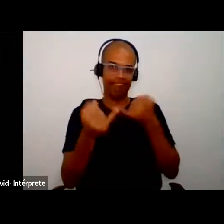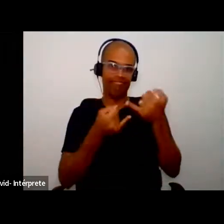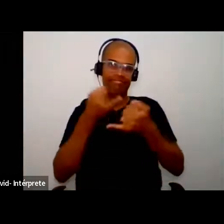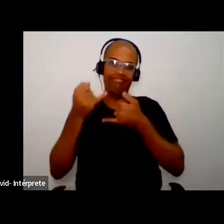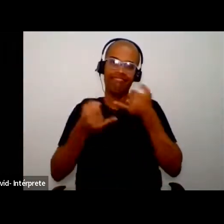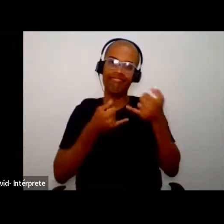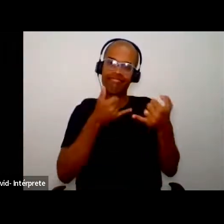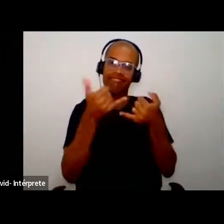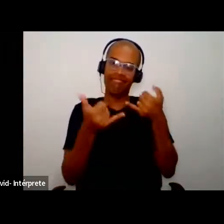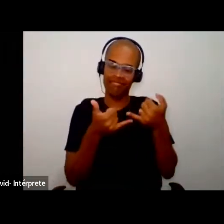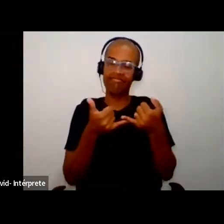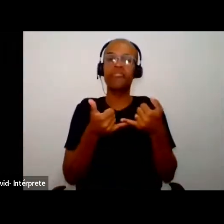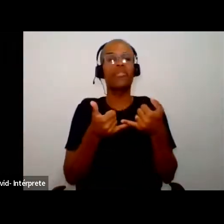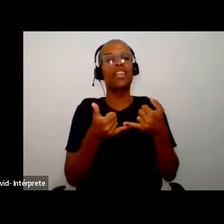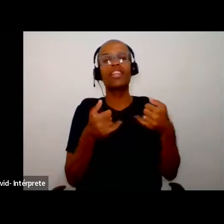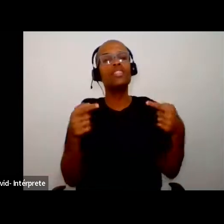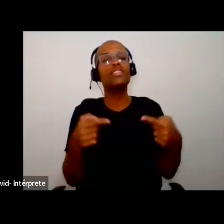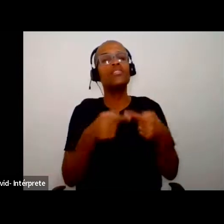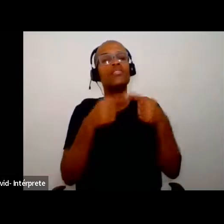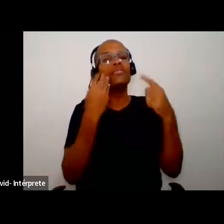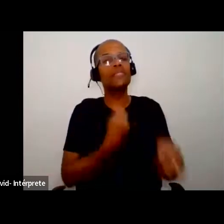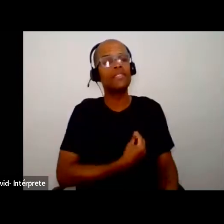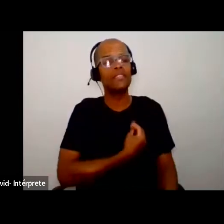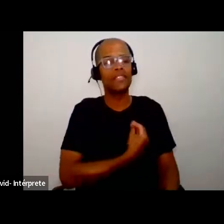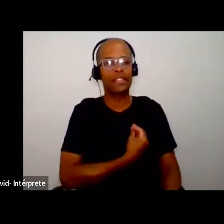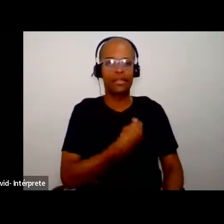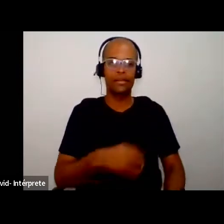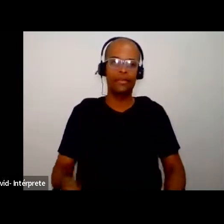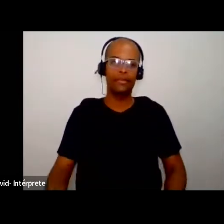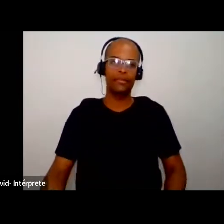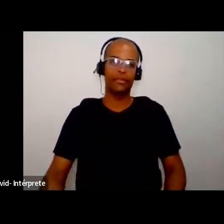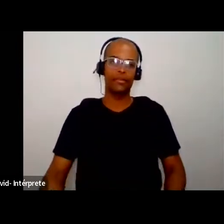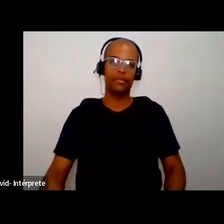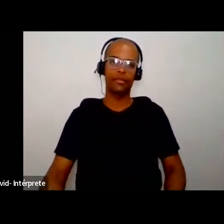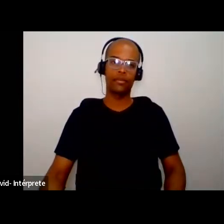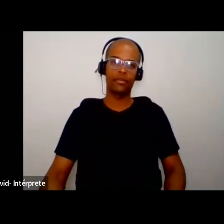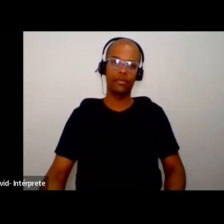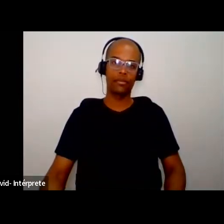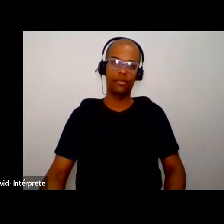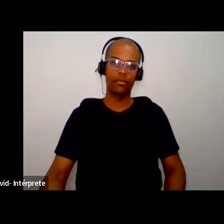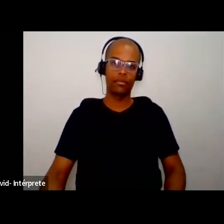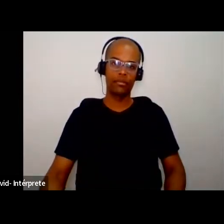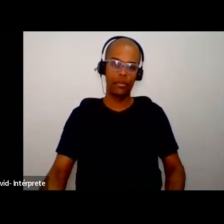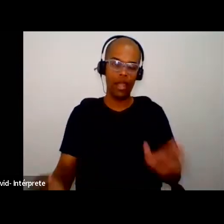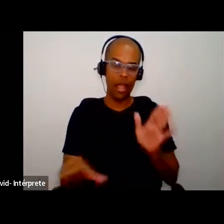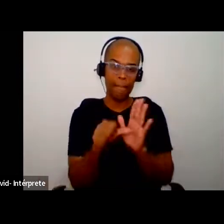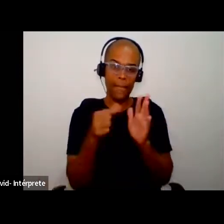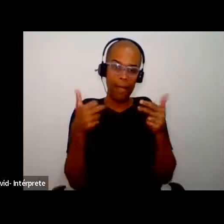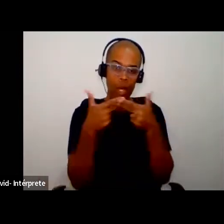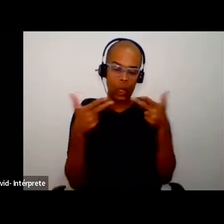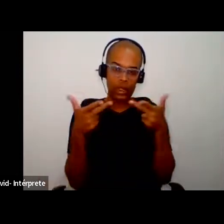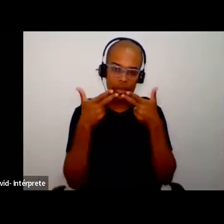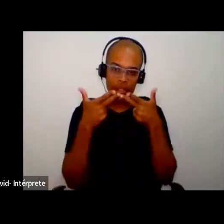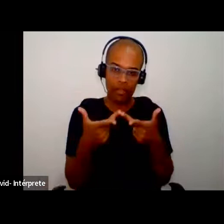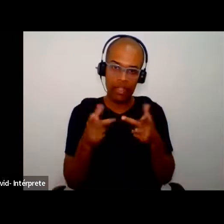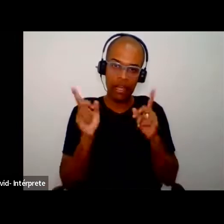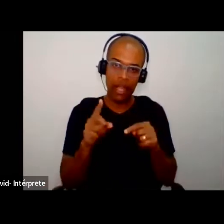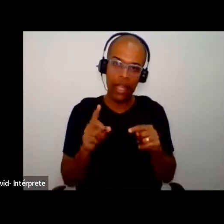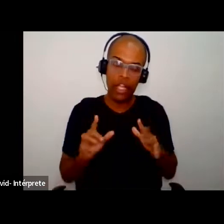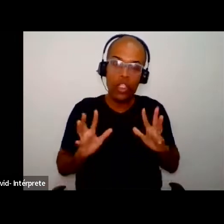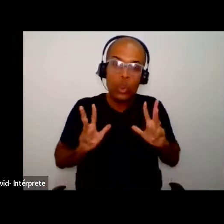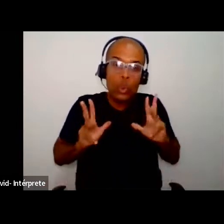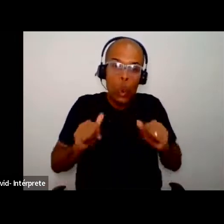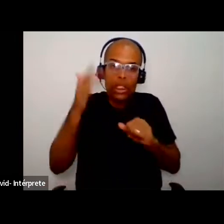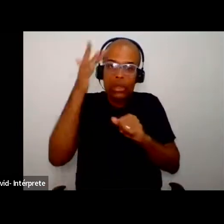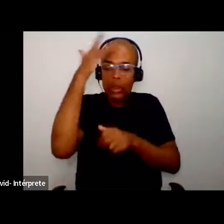nesse fio da vida. A primeira coisa que eu queria dizer naturalmente assim, é que nem todas as pessoas brincam.